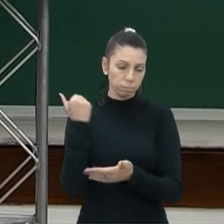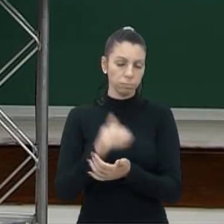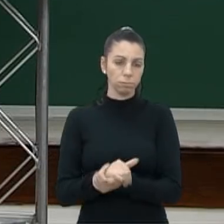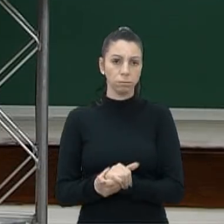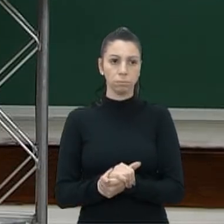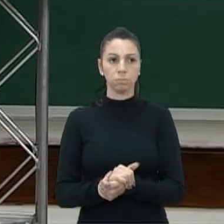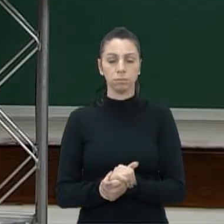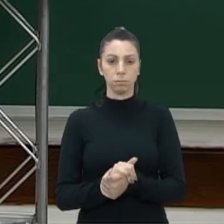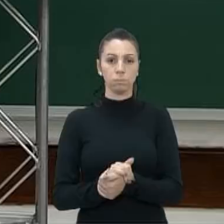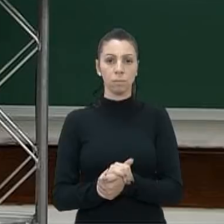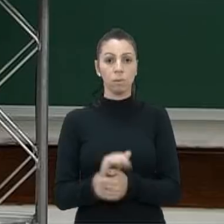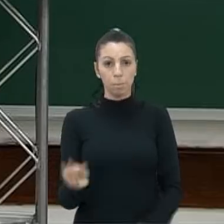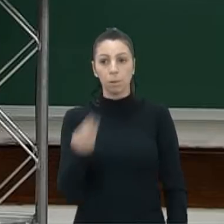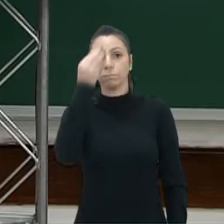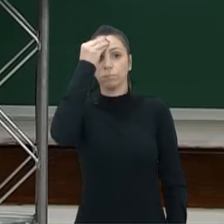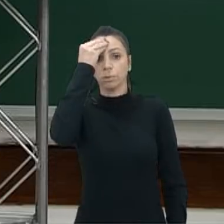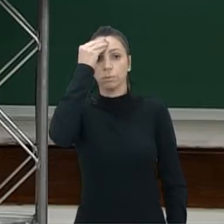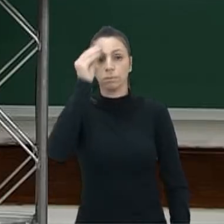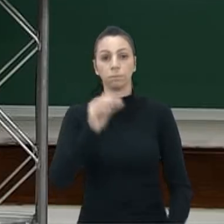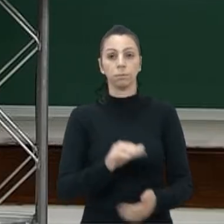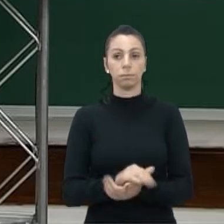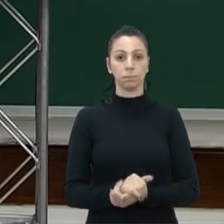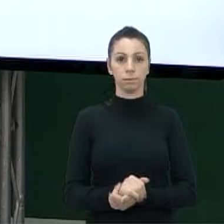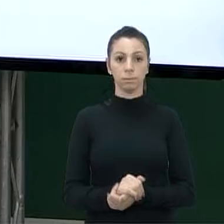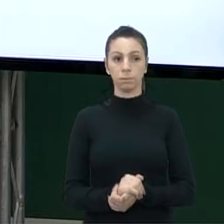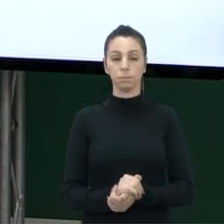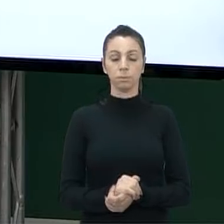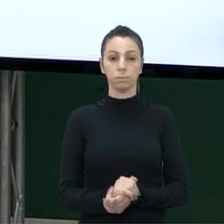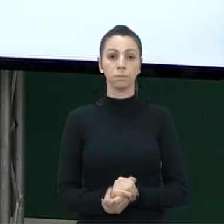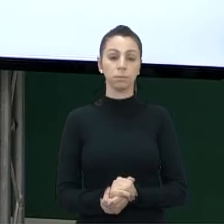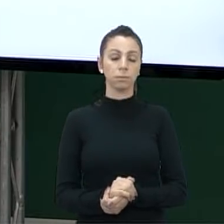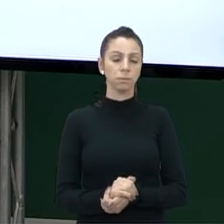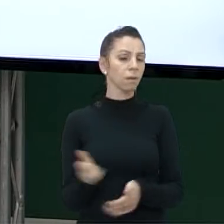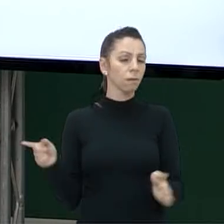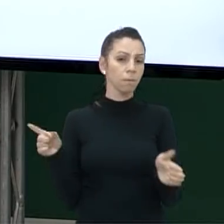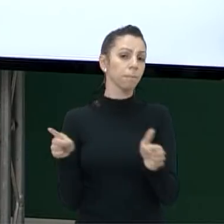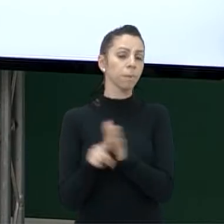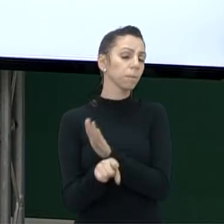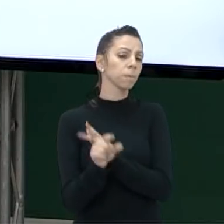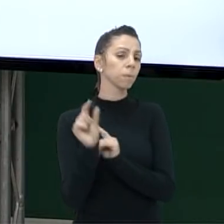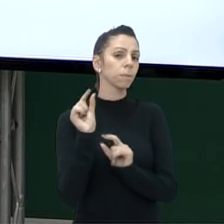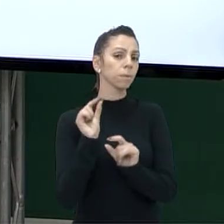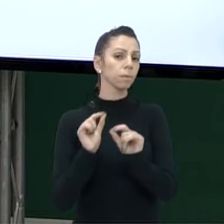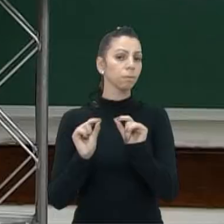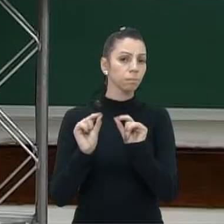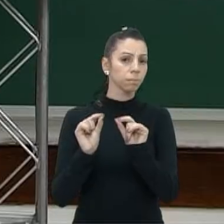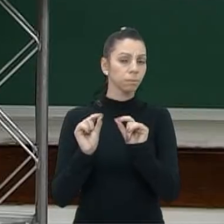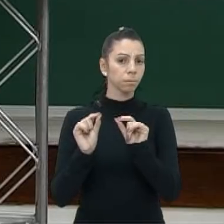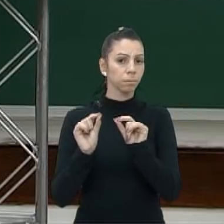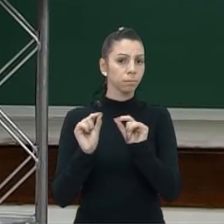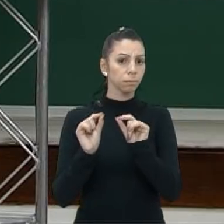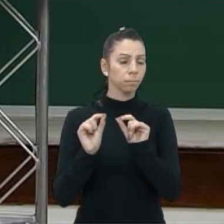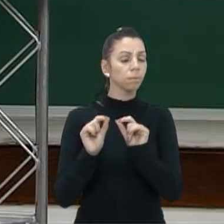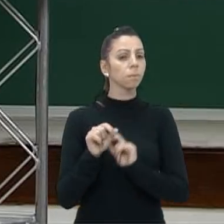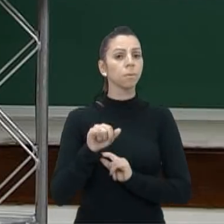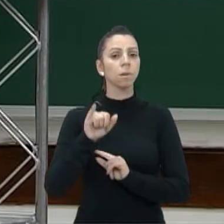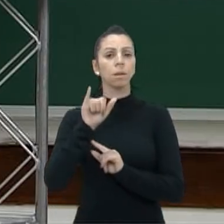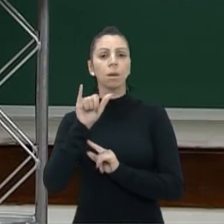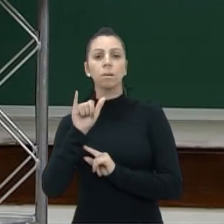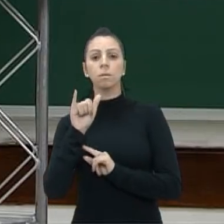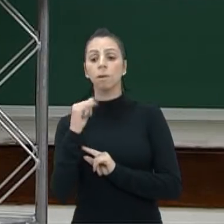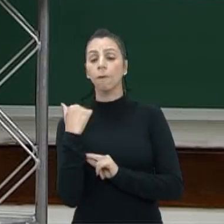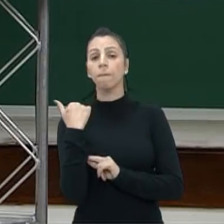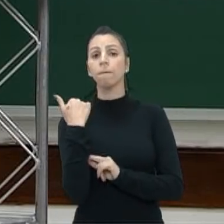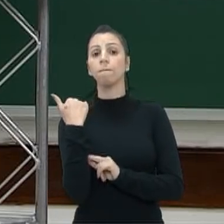dar aquela frisada. Bem, mas aí vem a pergunta, quando nós estivermos fora